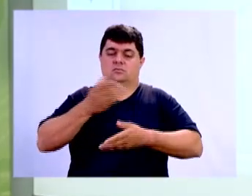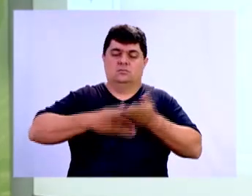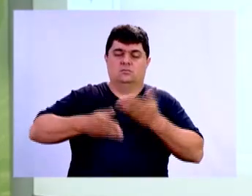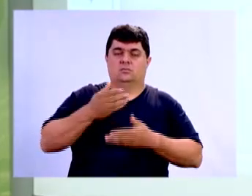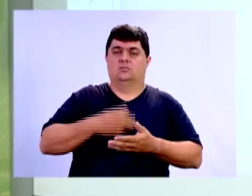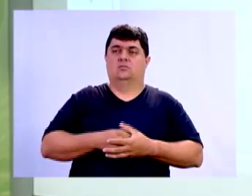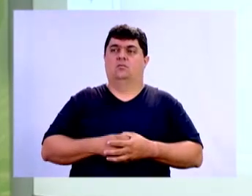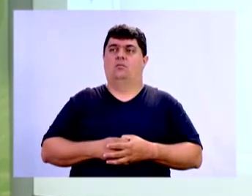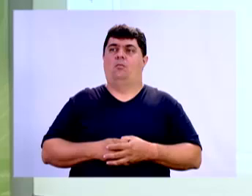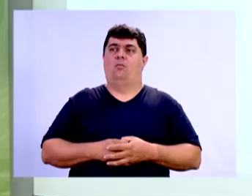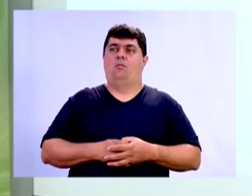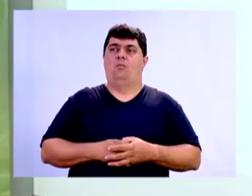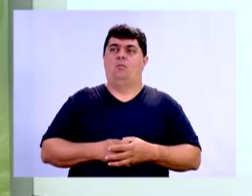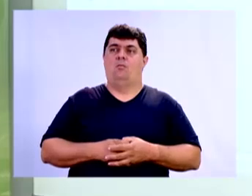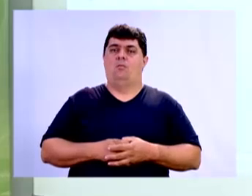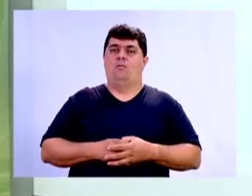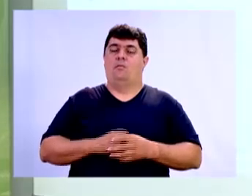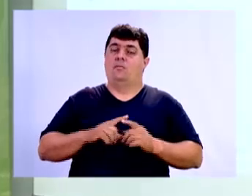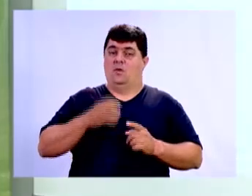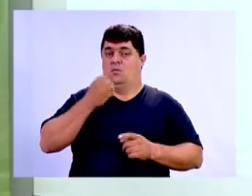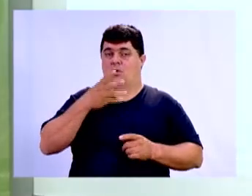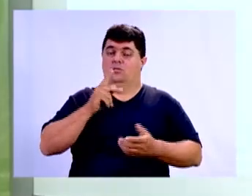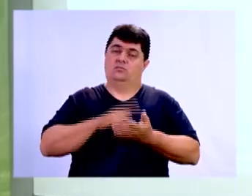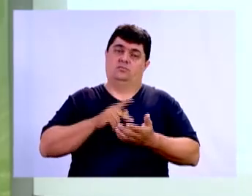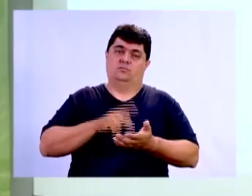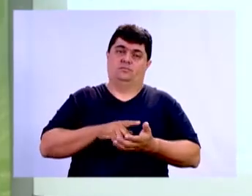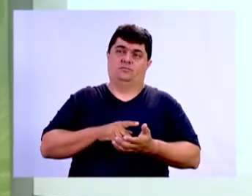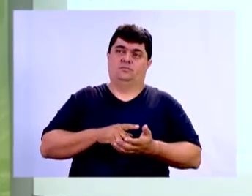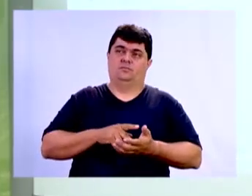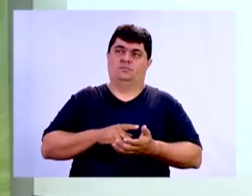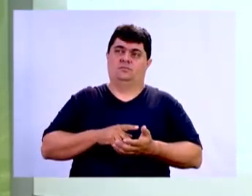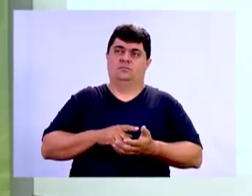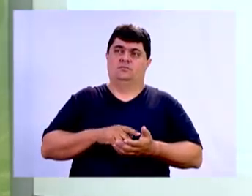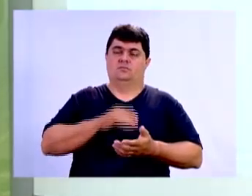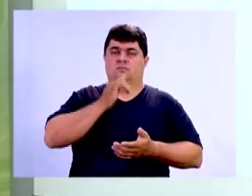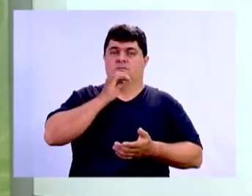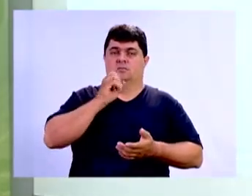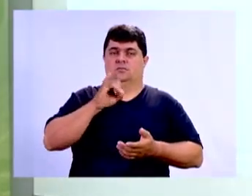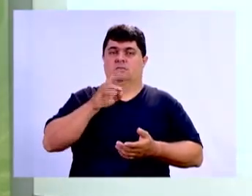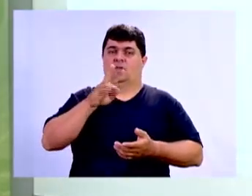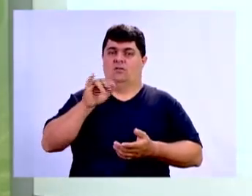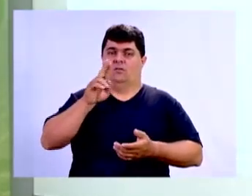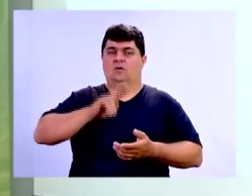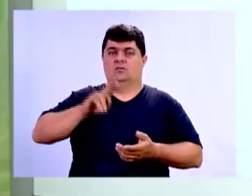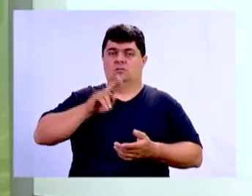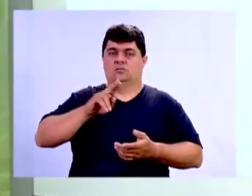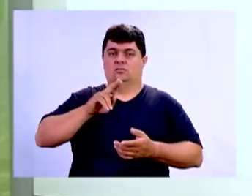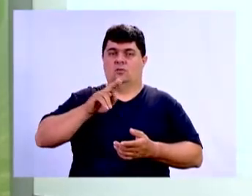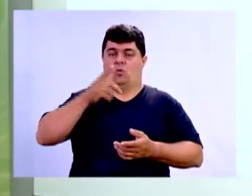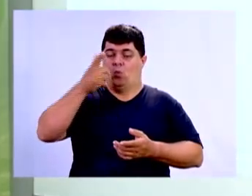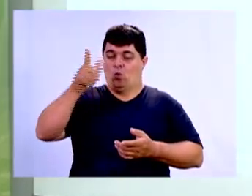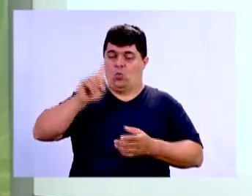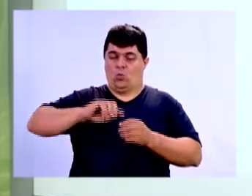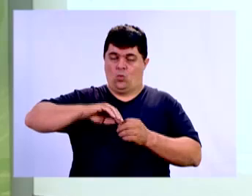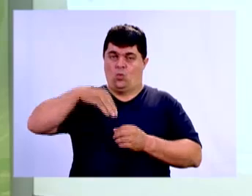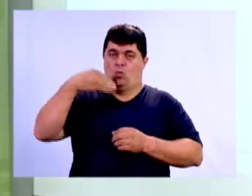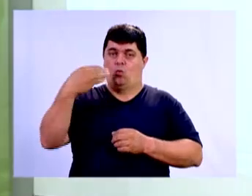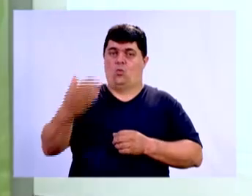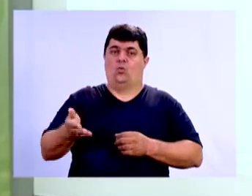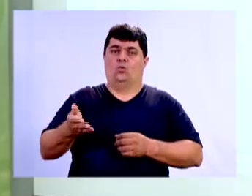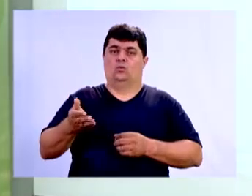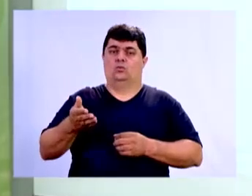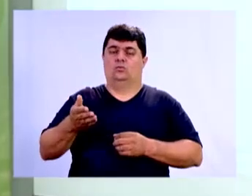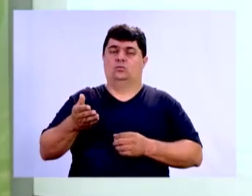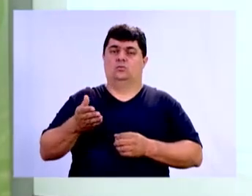objetos. Simples, mas eficientes, porque a gente quer eficiente. Se você for utilizar isso fora aqui né,